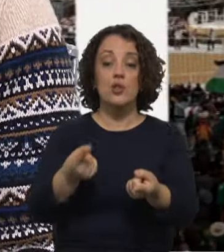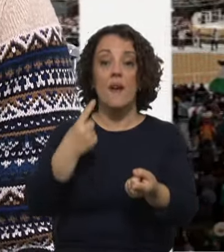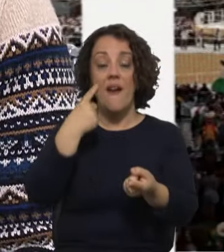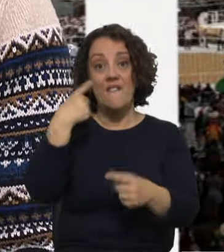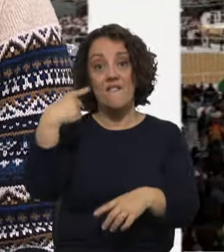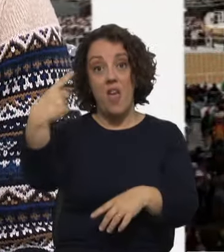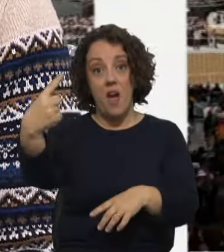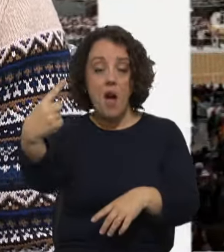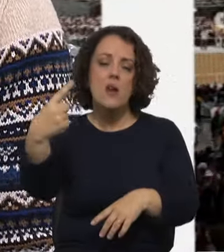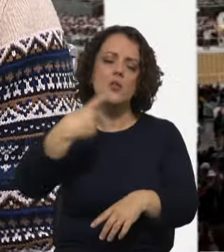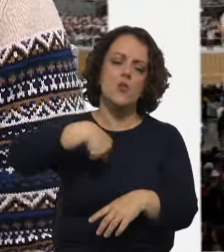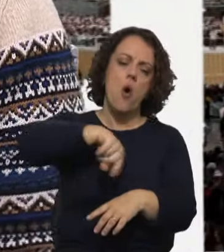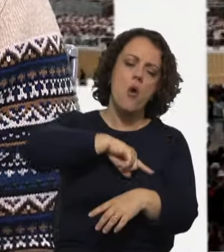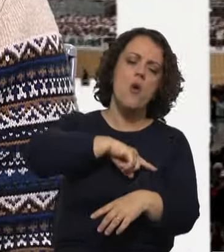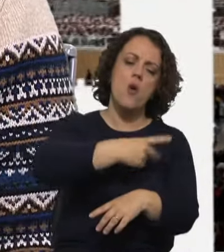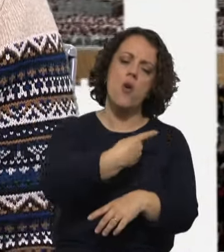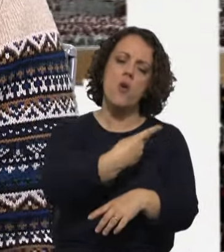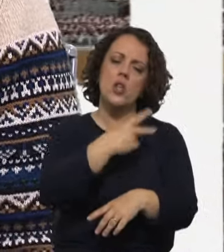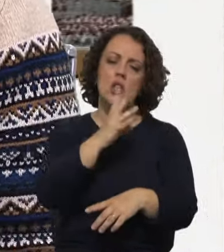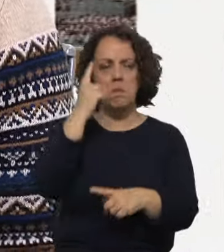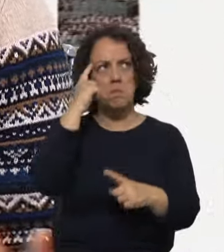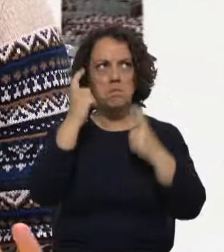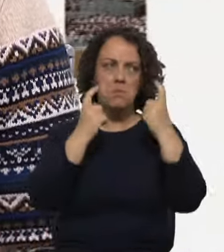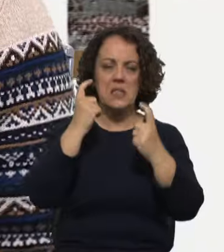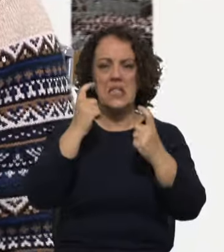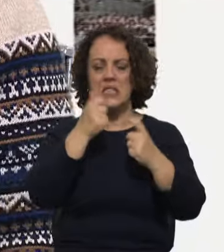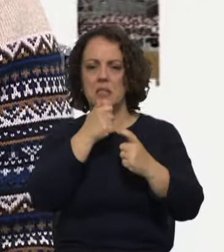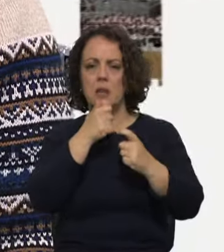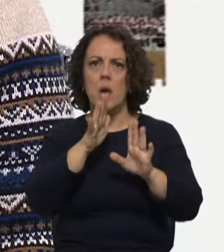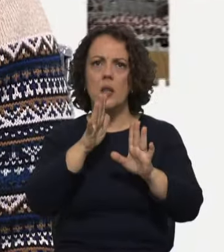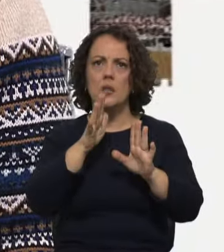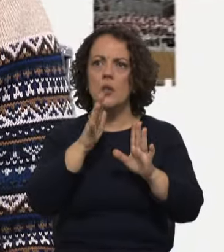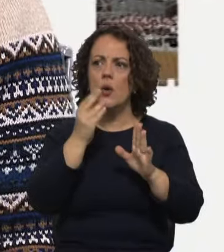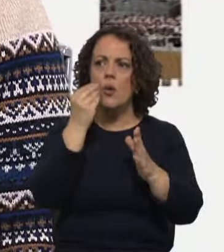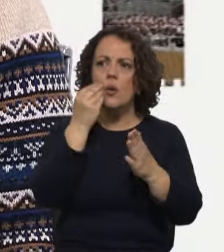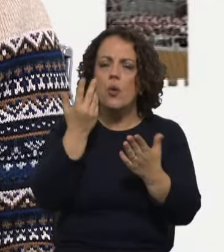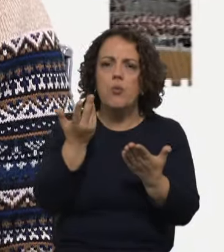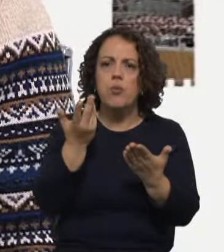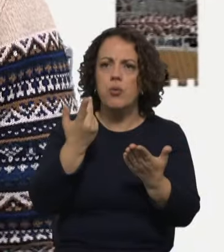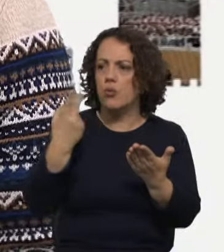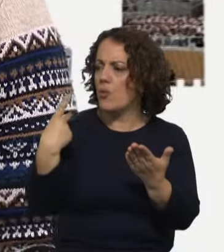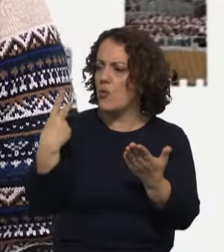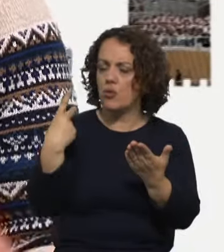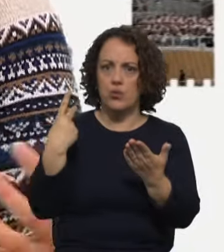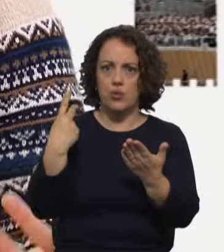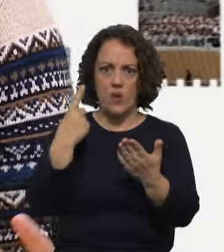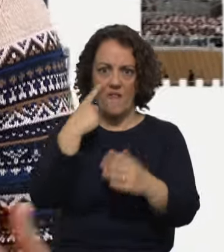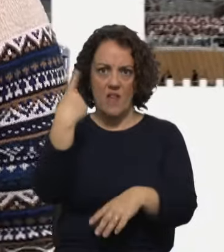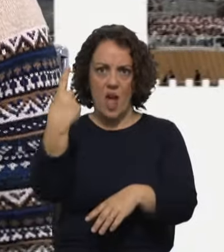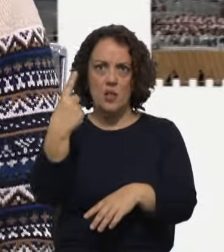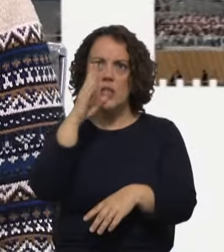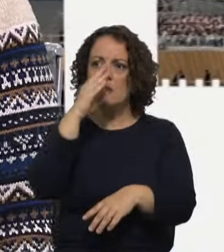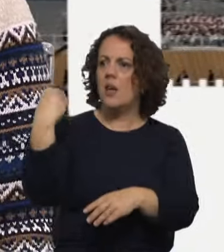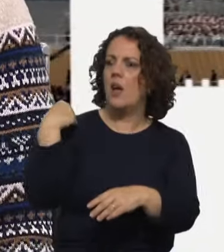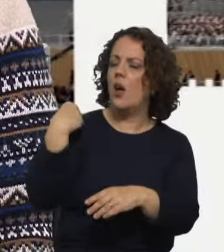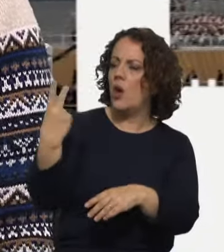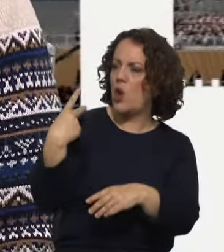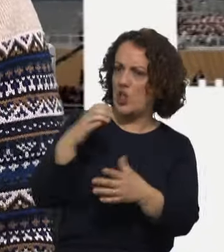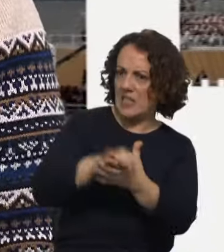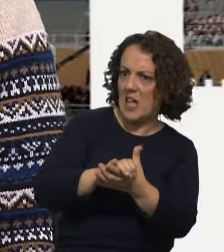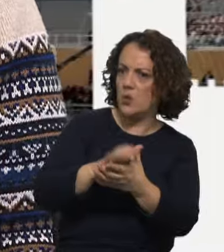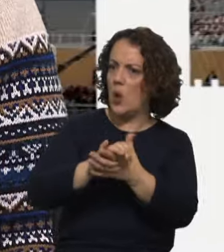estava alinhavada já tinhamos Eh mais ou menos sido mas depois pensamos Então não vamos fazer esta viagem vamos fazer esta viagem e se nos perguntarem somos casados O que é que